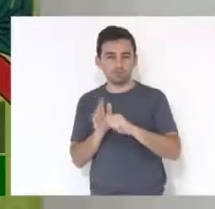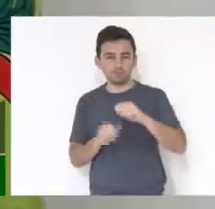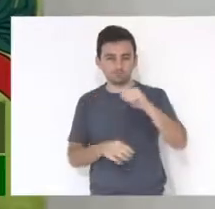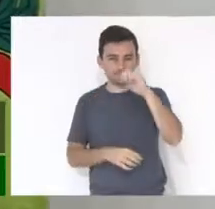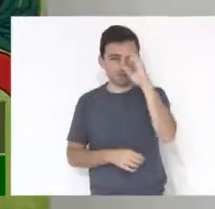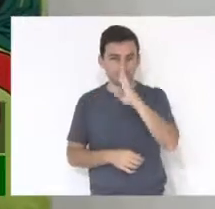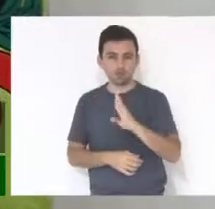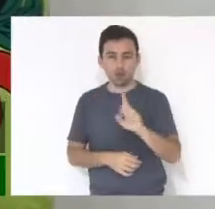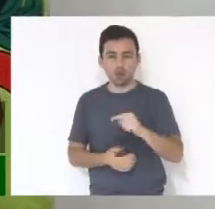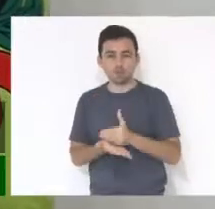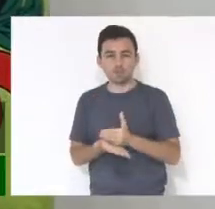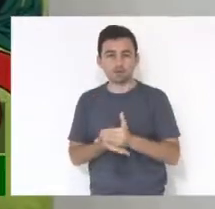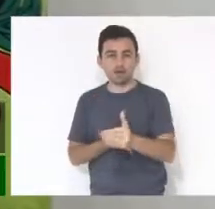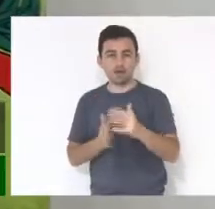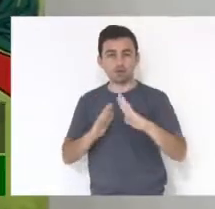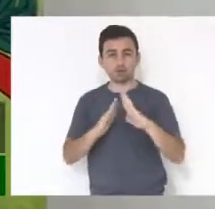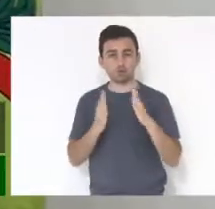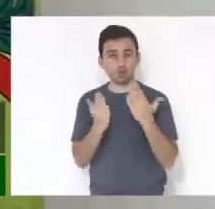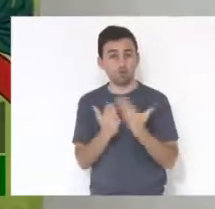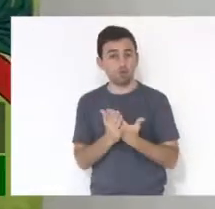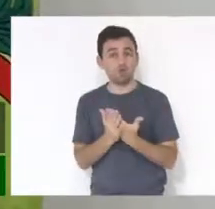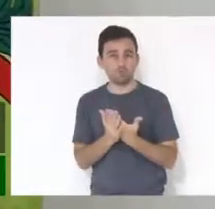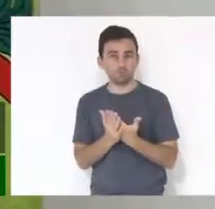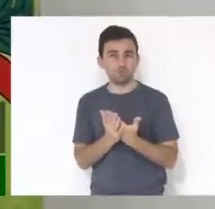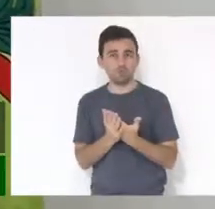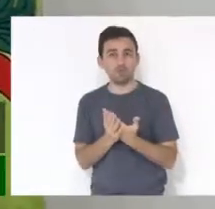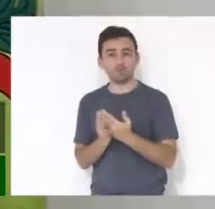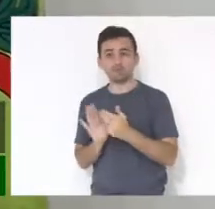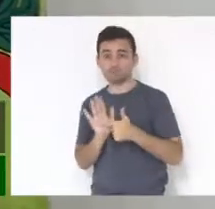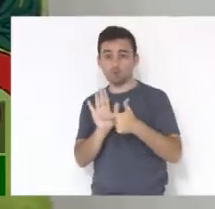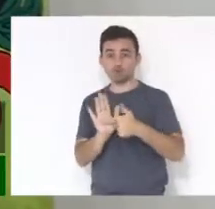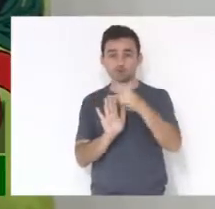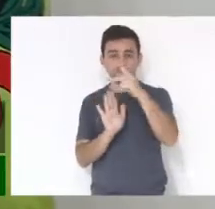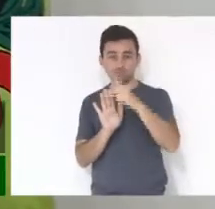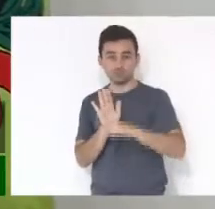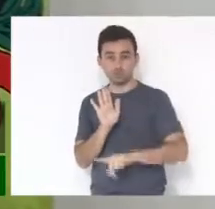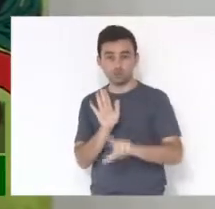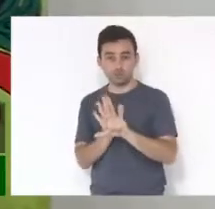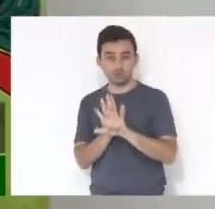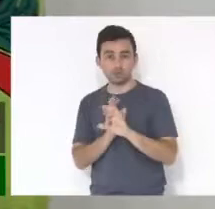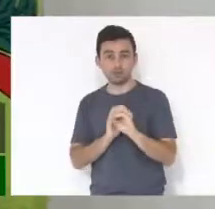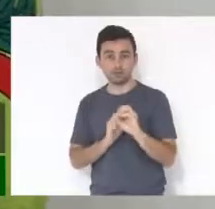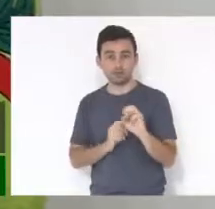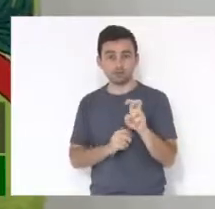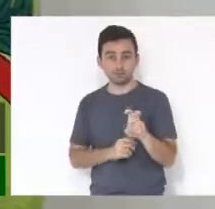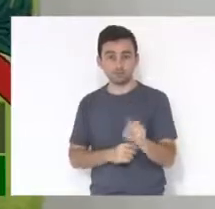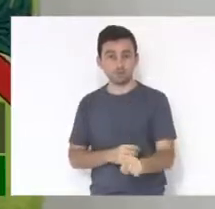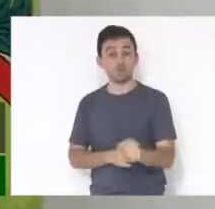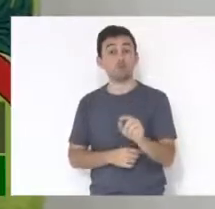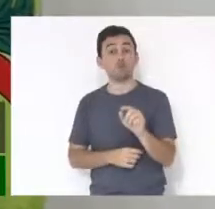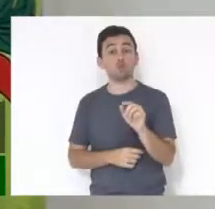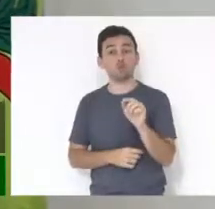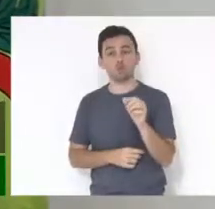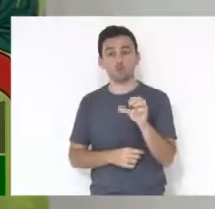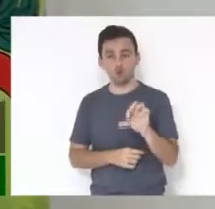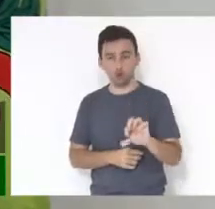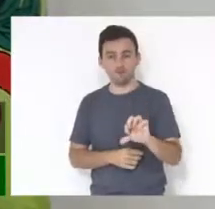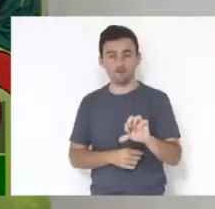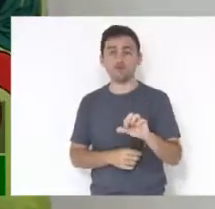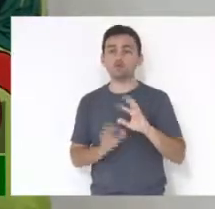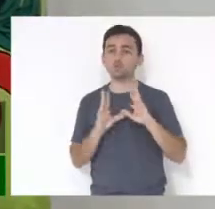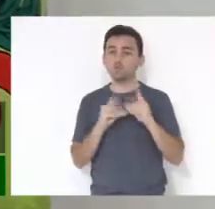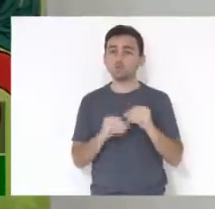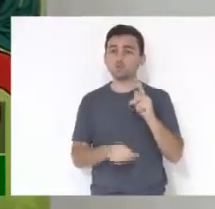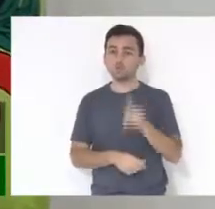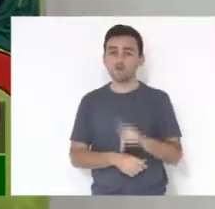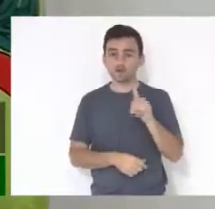pela escola, apresentando este PL 0075.9, para que os professores que passem a atuar